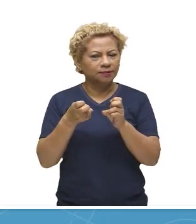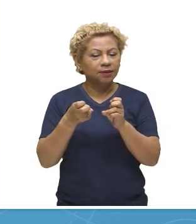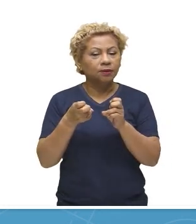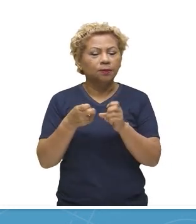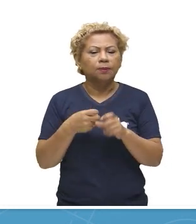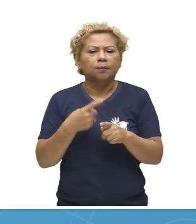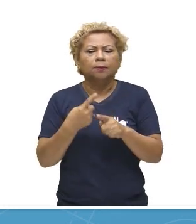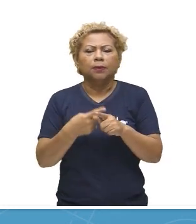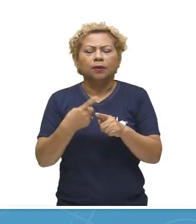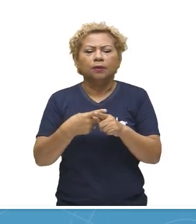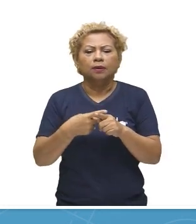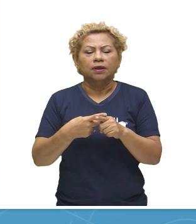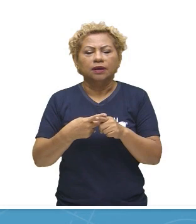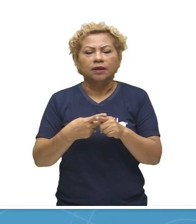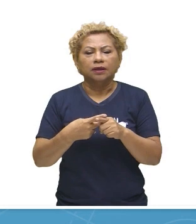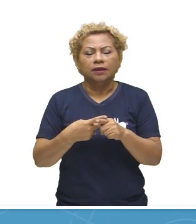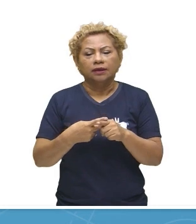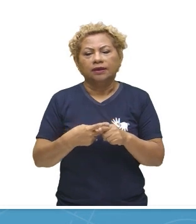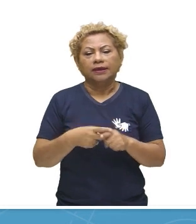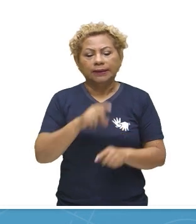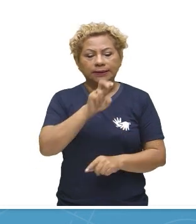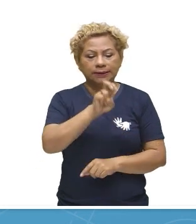Porque 5